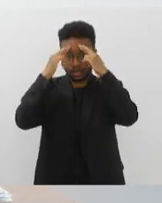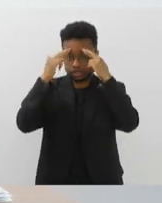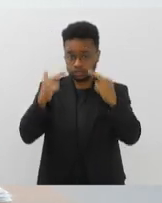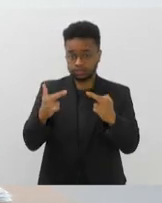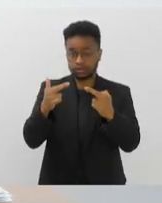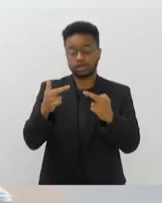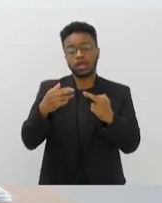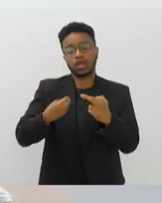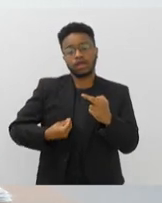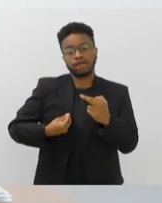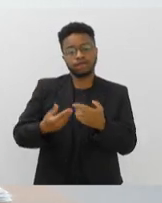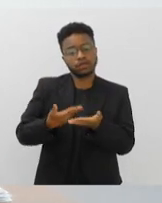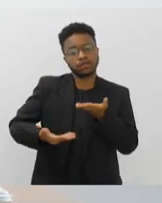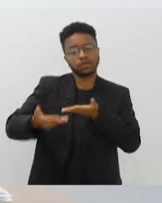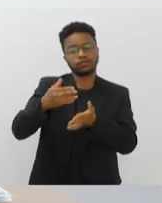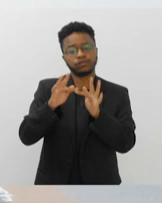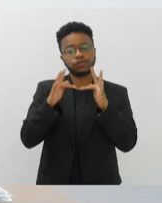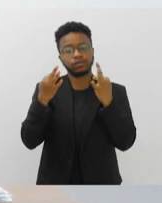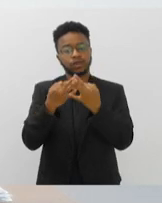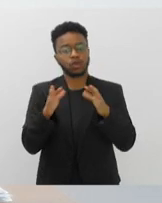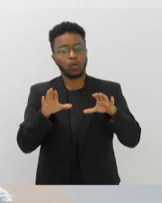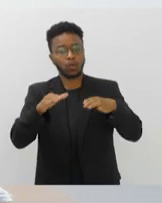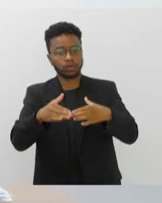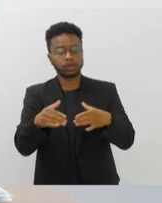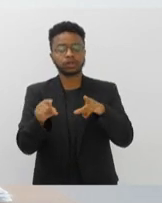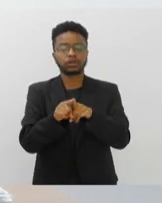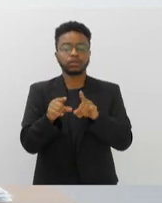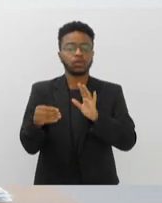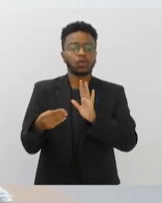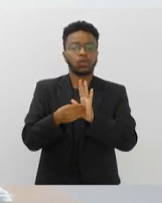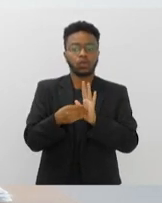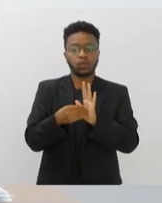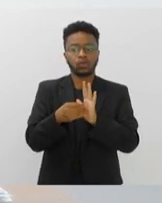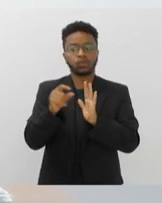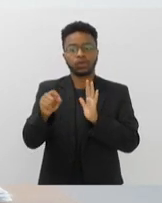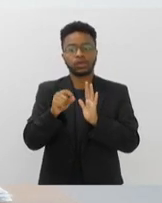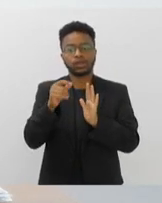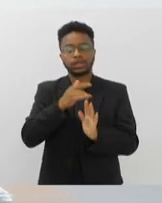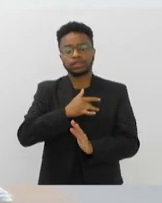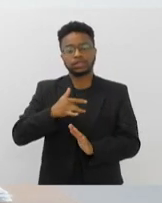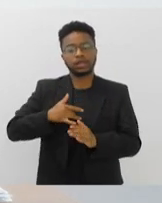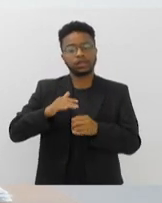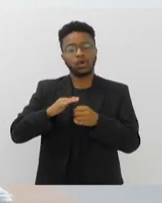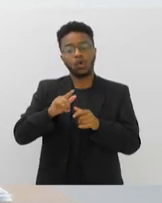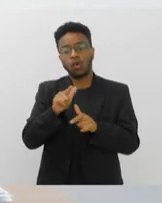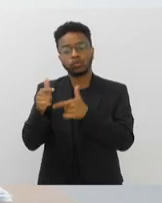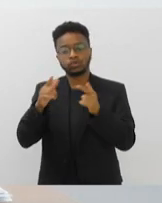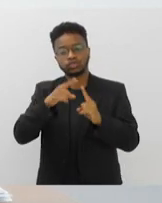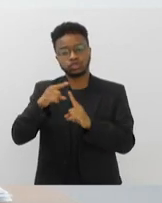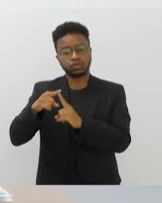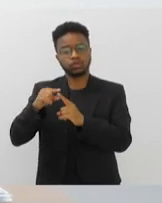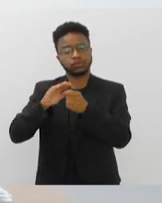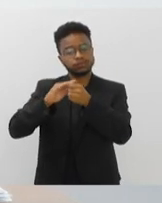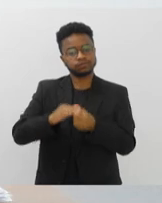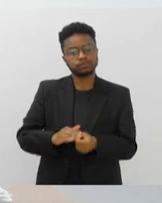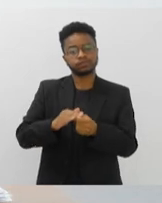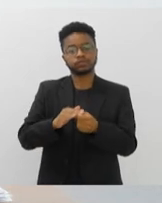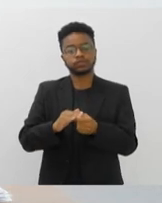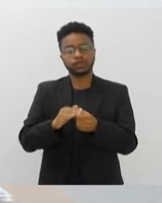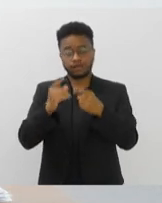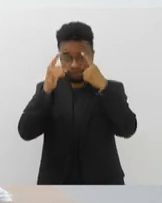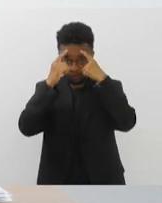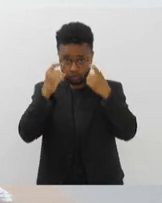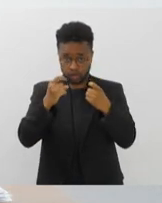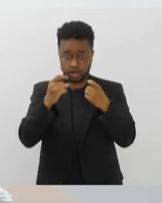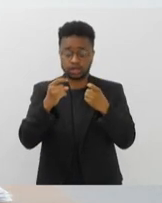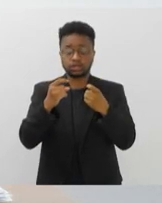convivência familiar e Comunitária além de colocá-los à saúde De toda forma de negligência discriminação violência exploração crueldade opressão